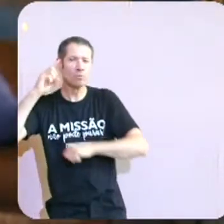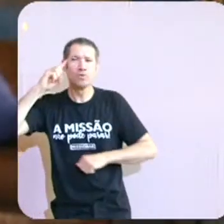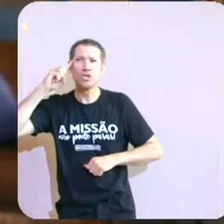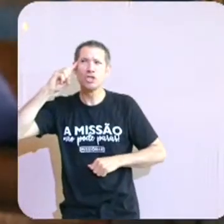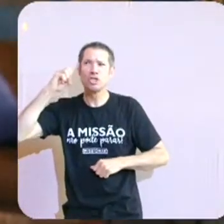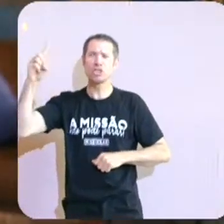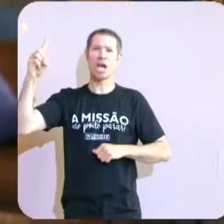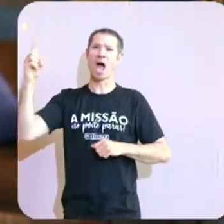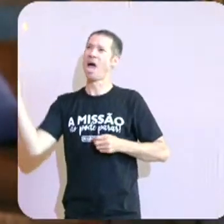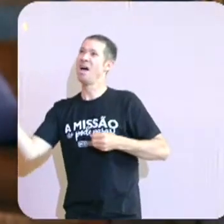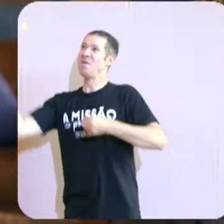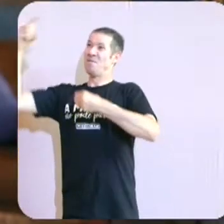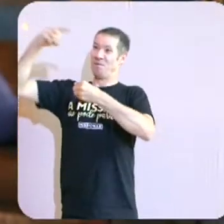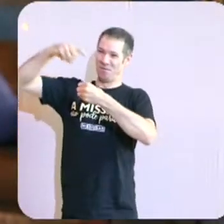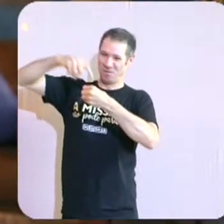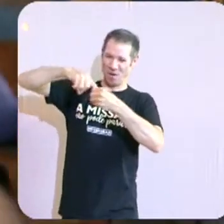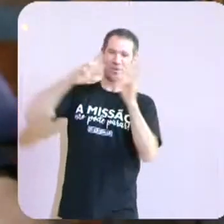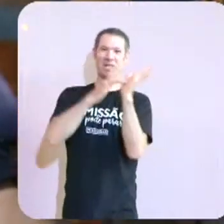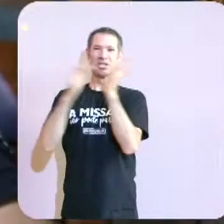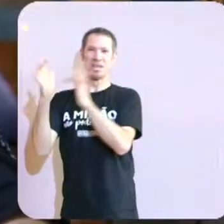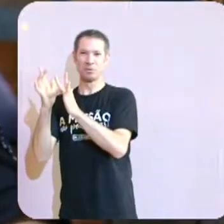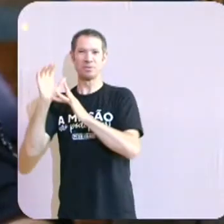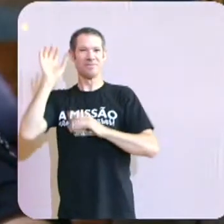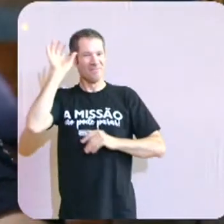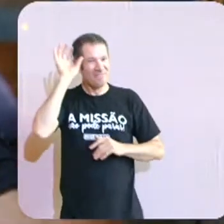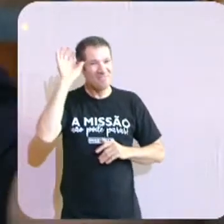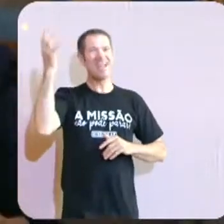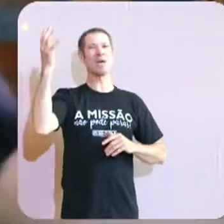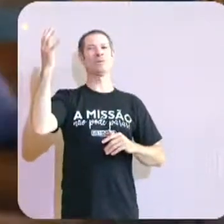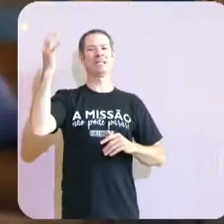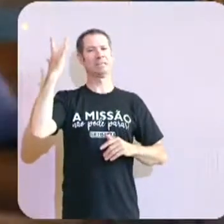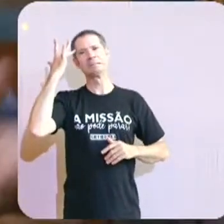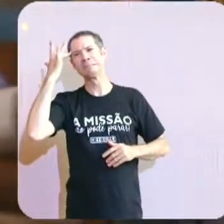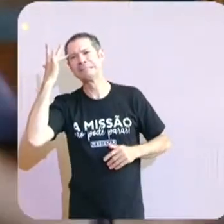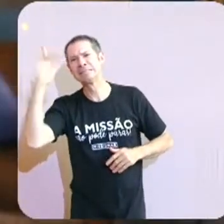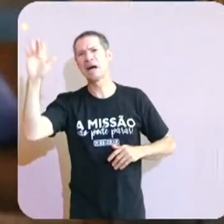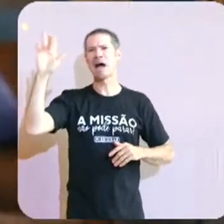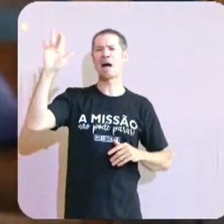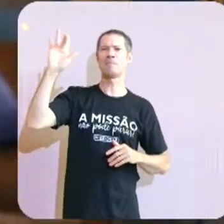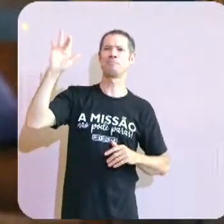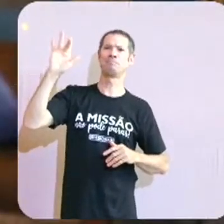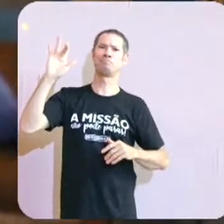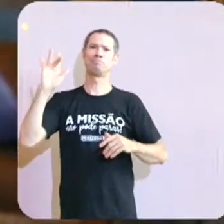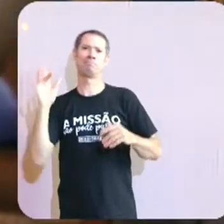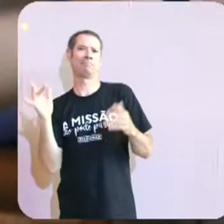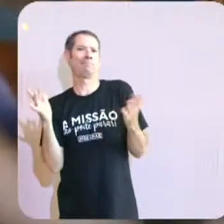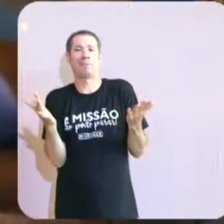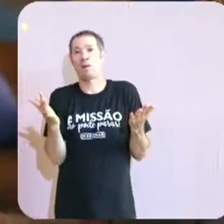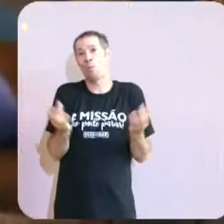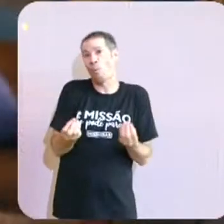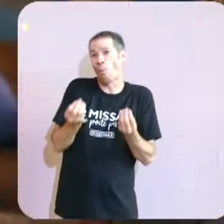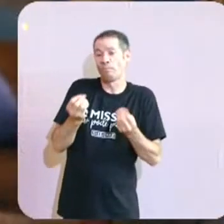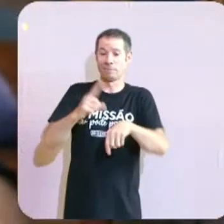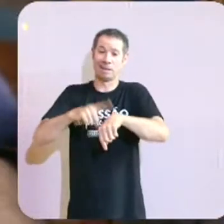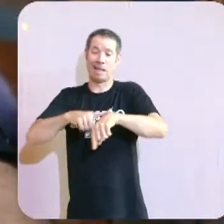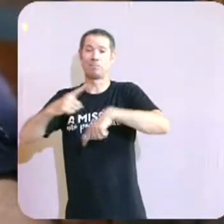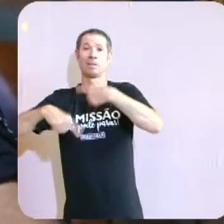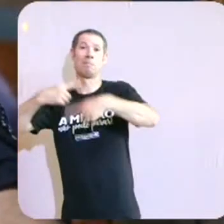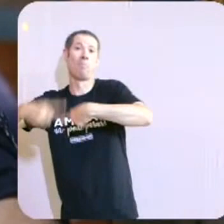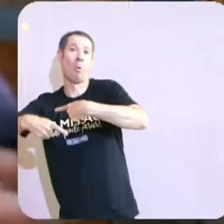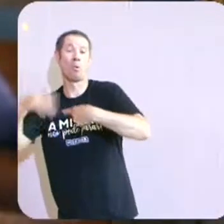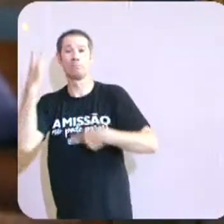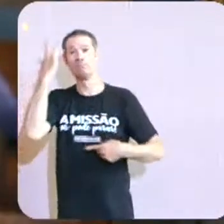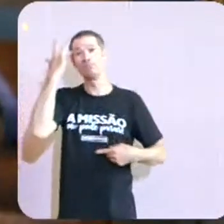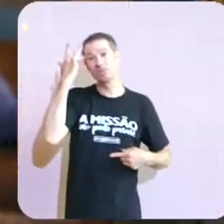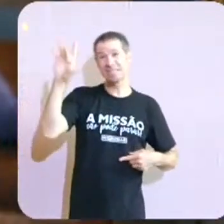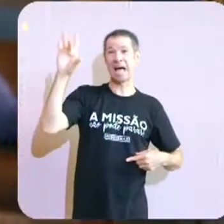do retorno, da volta de Cristo vai acontecer. Não sabemos se vai ser imediatamente após, ou quanto tempo depois, mas